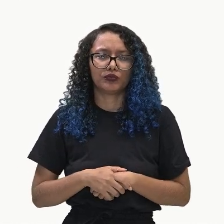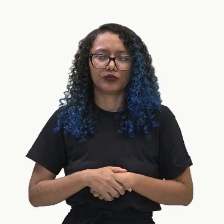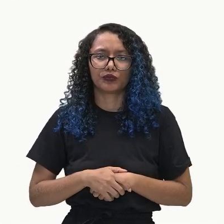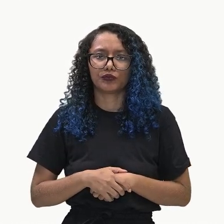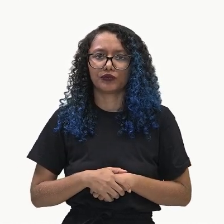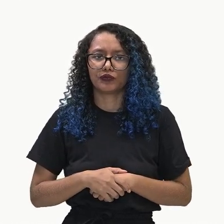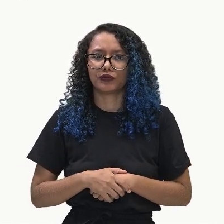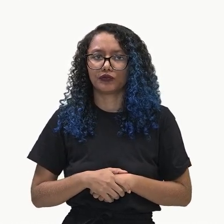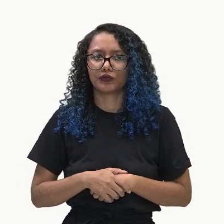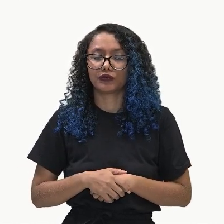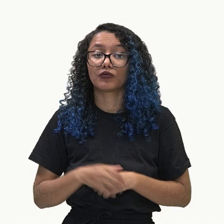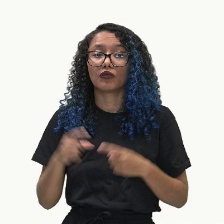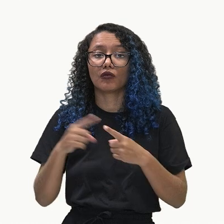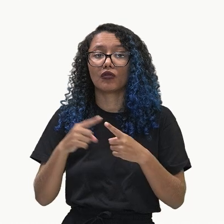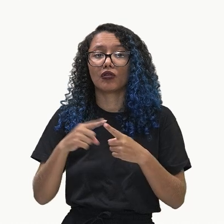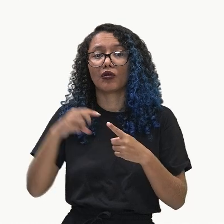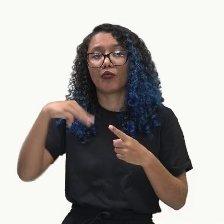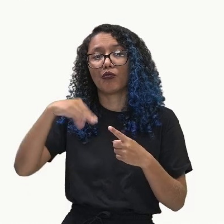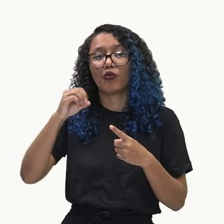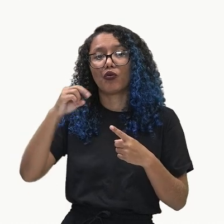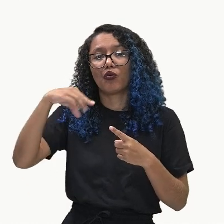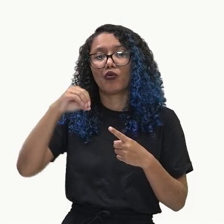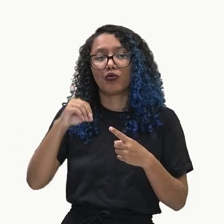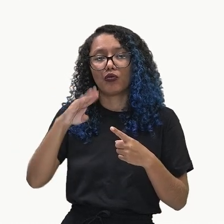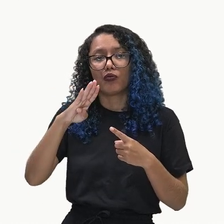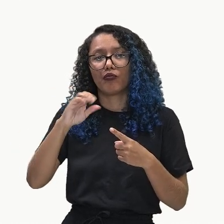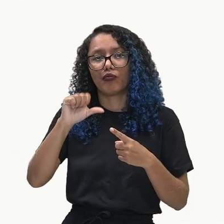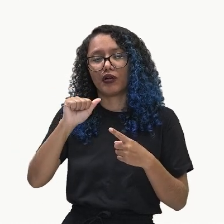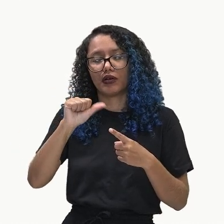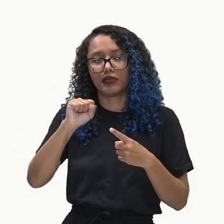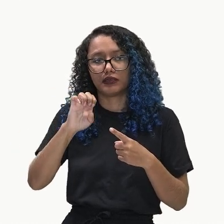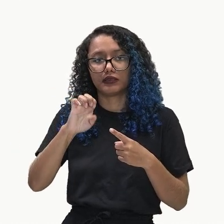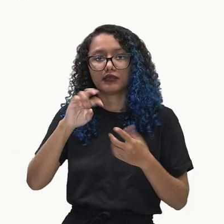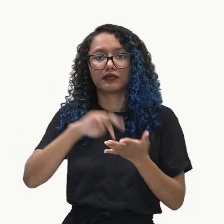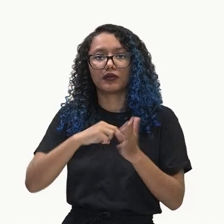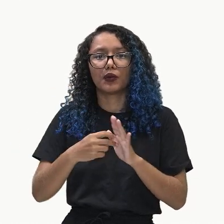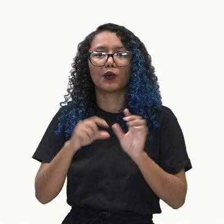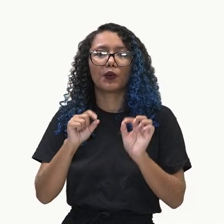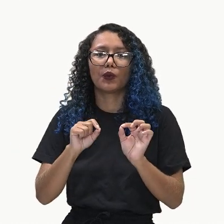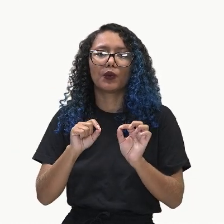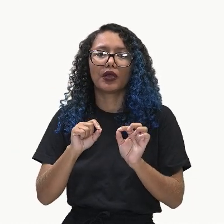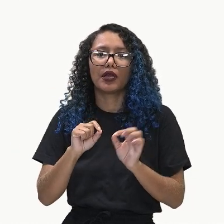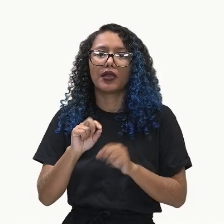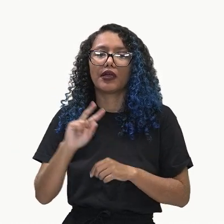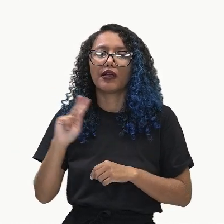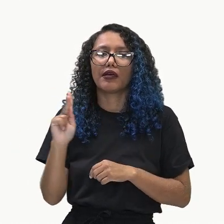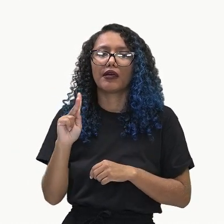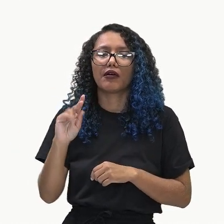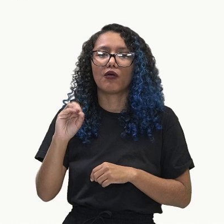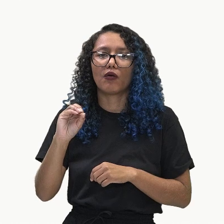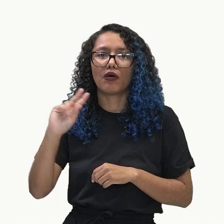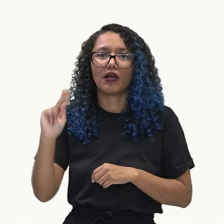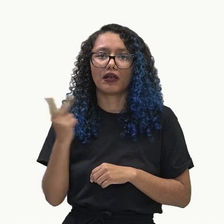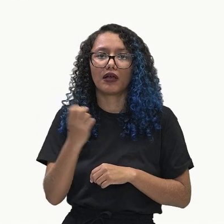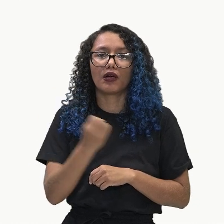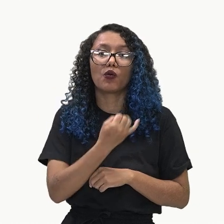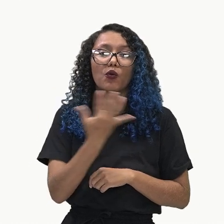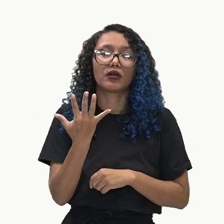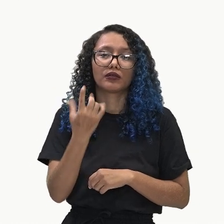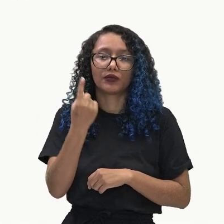Monobase, mono, significa um, possui apenas uma hidroxila, como